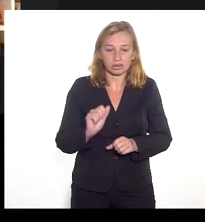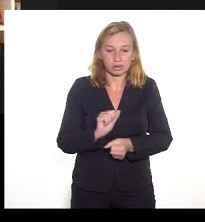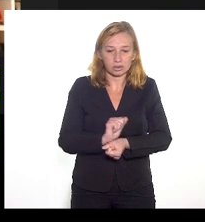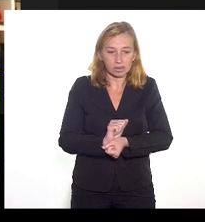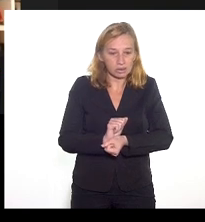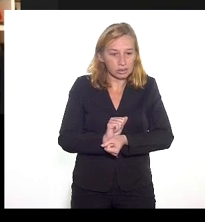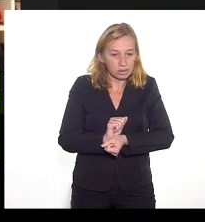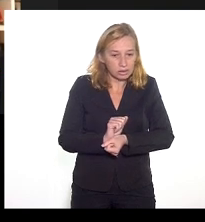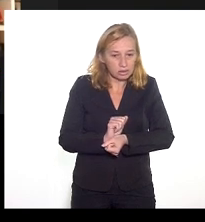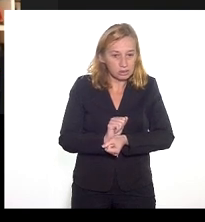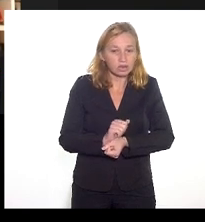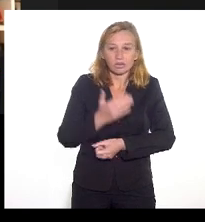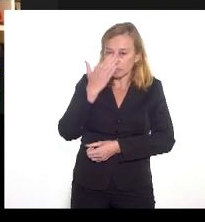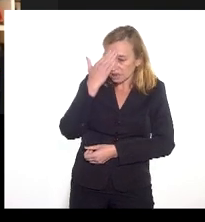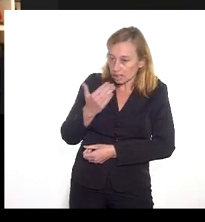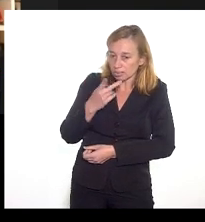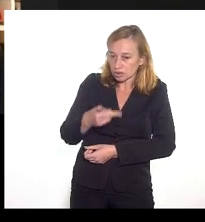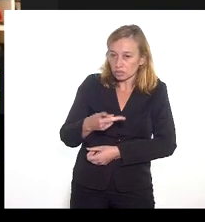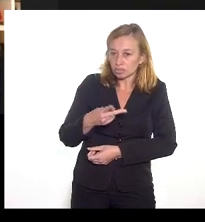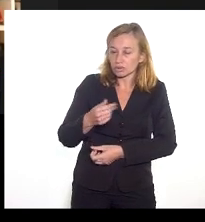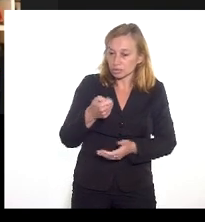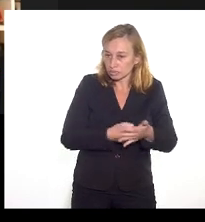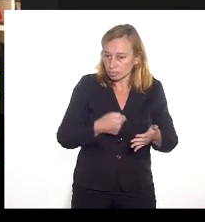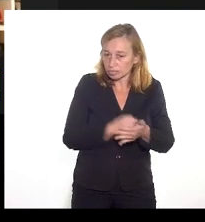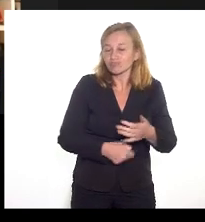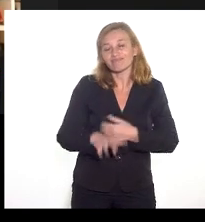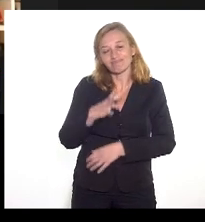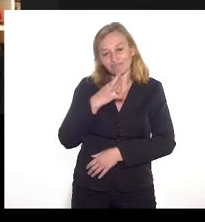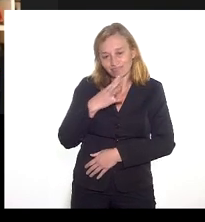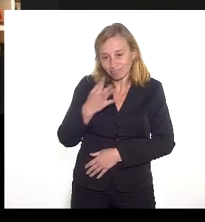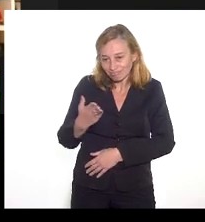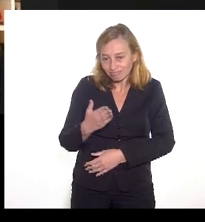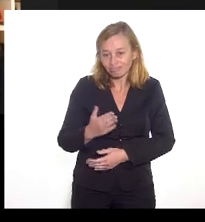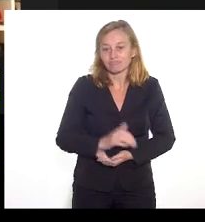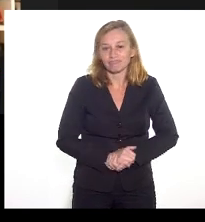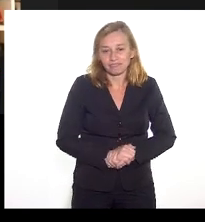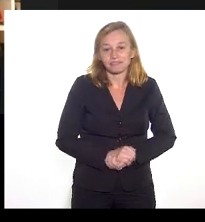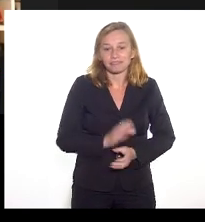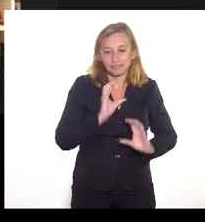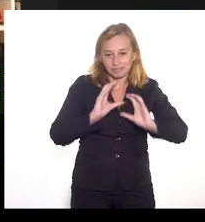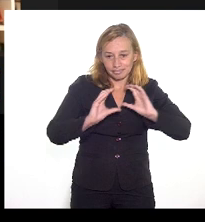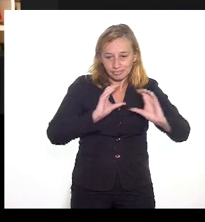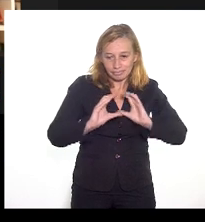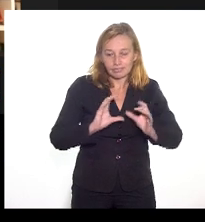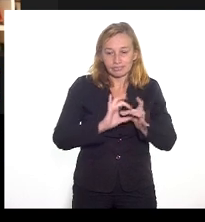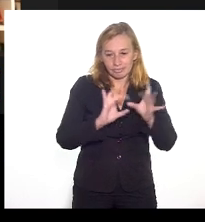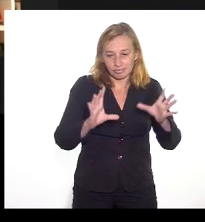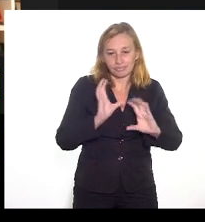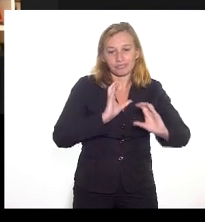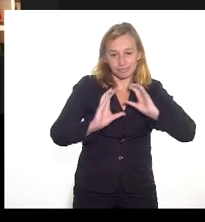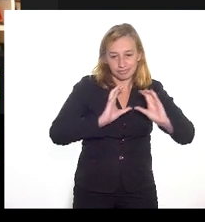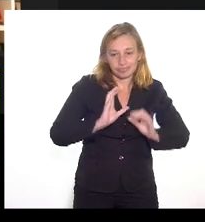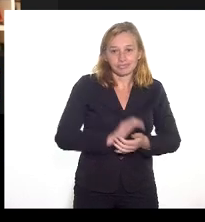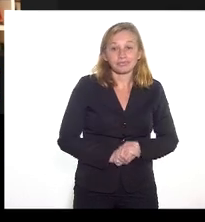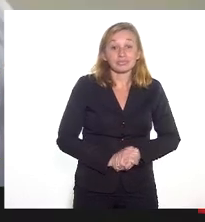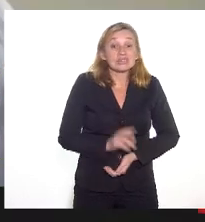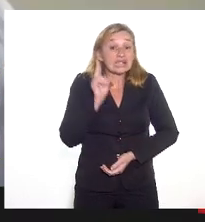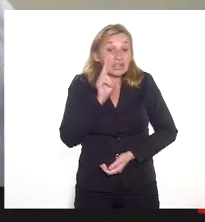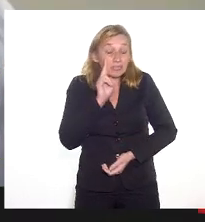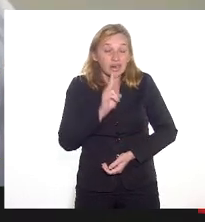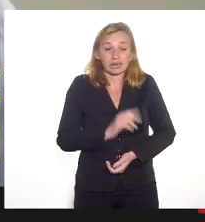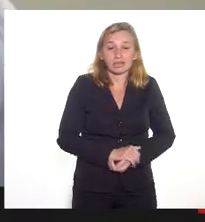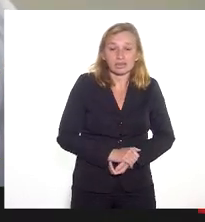por sua presença, sua contribuição e também sua luta que nós reconhecemos em defesa da pauta da comunicação e da democratização da comunicação. Quero lembrar,